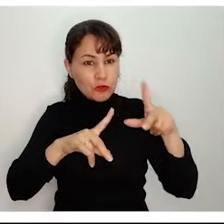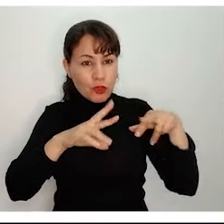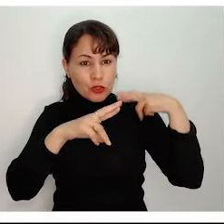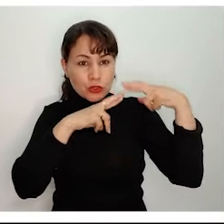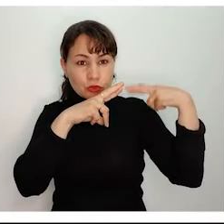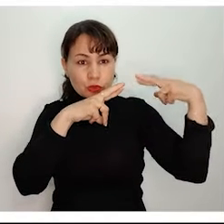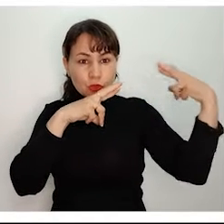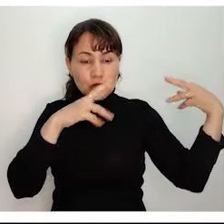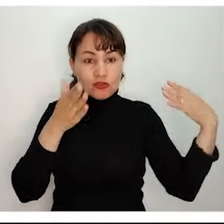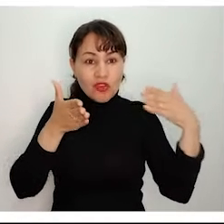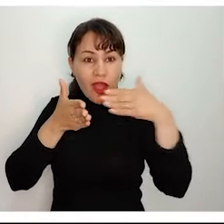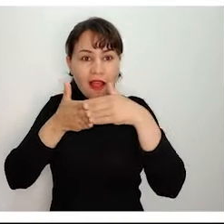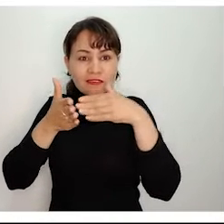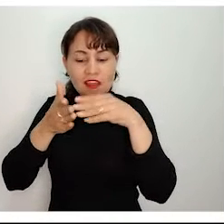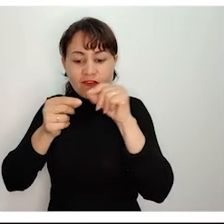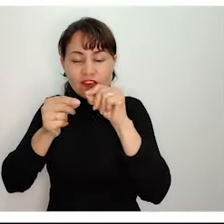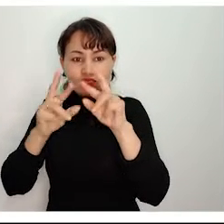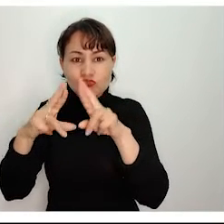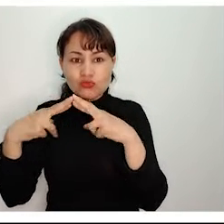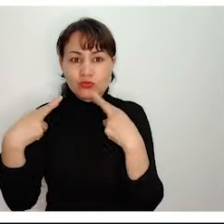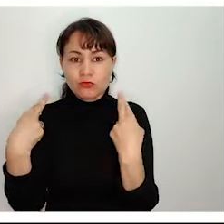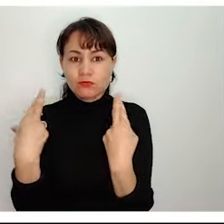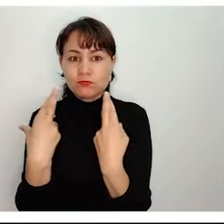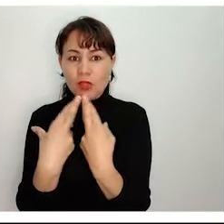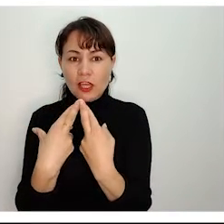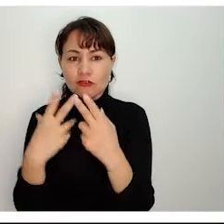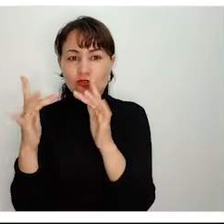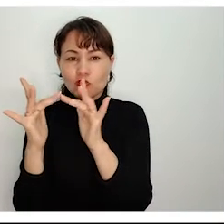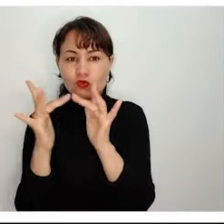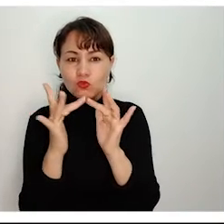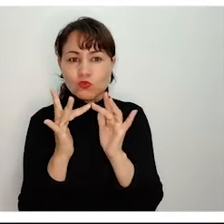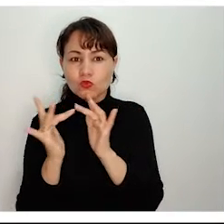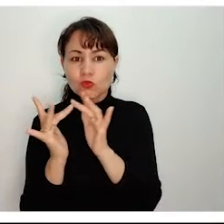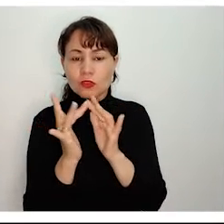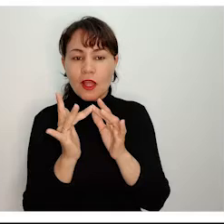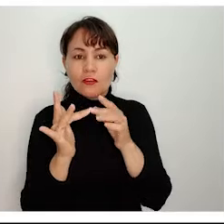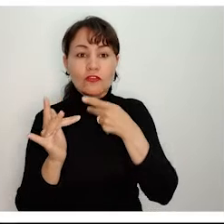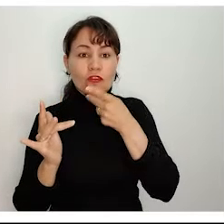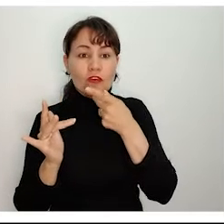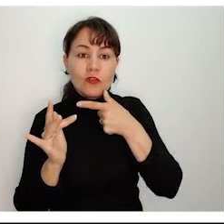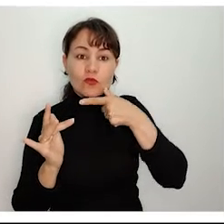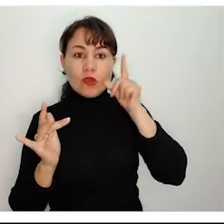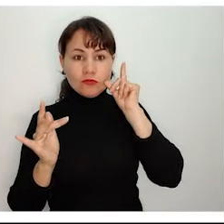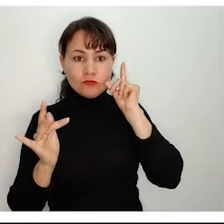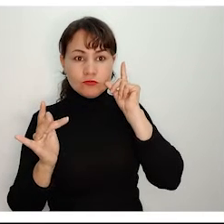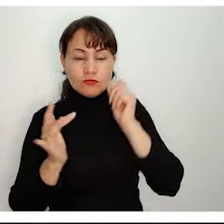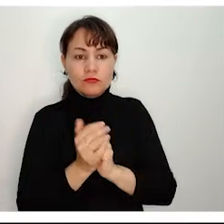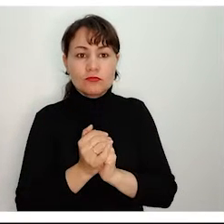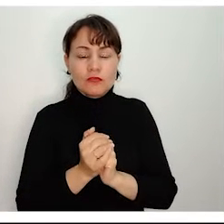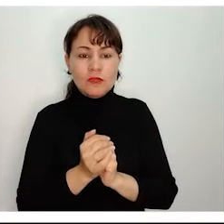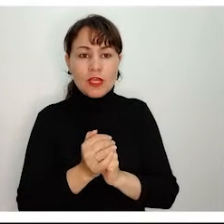entre diversos neurônios até formar as redes e os circuitos que nós falamos anteriormente.